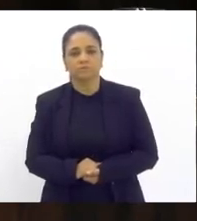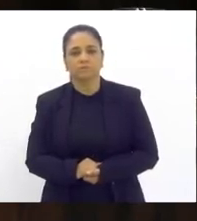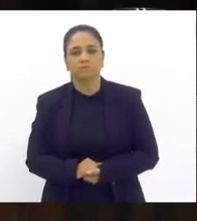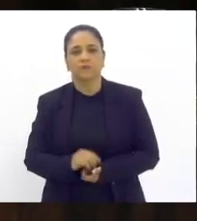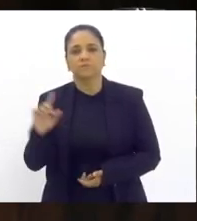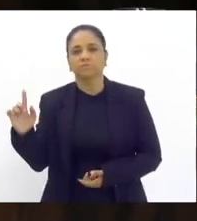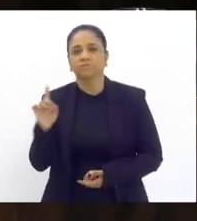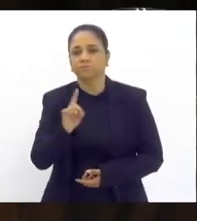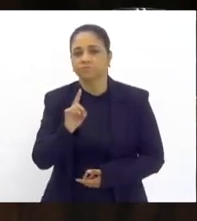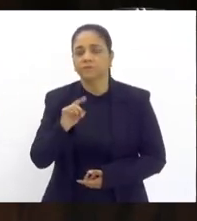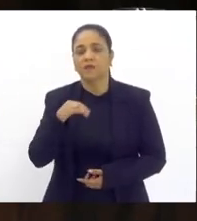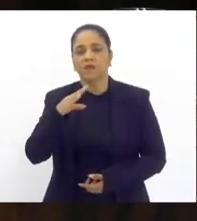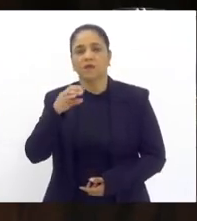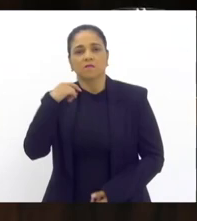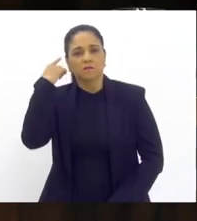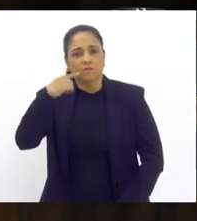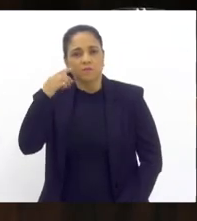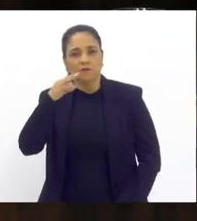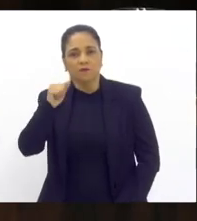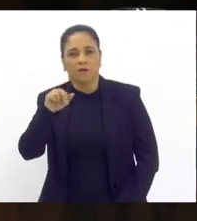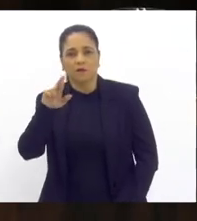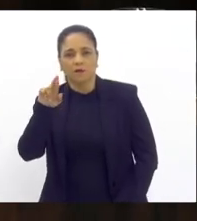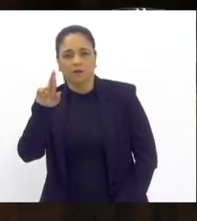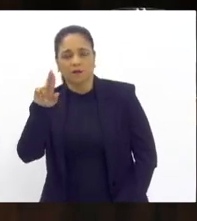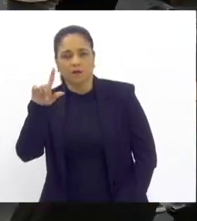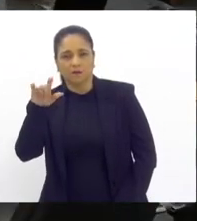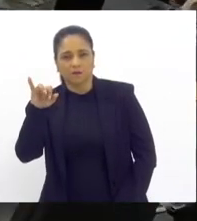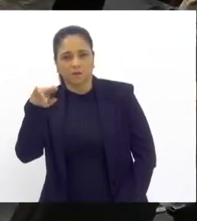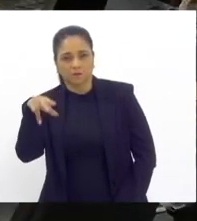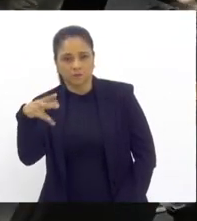Chamar o deputado Carlinhos BNH.